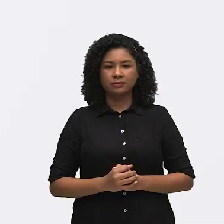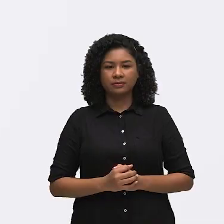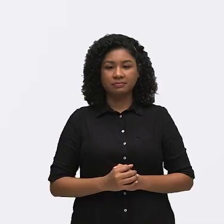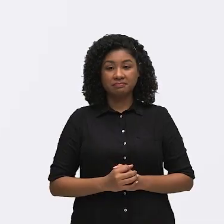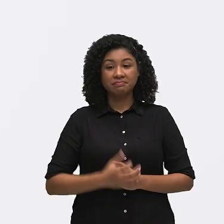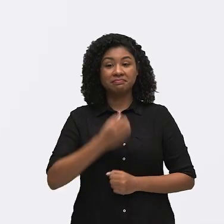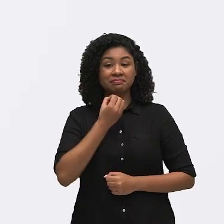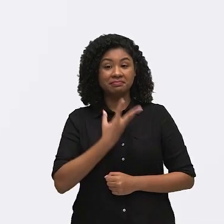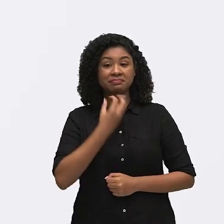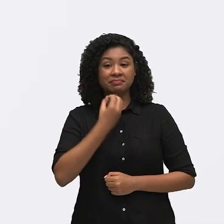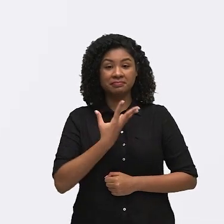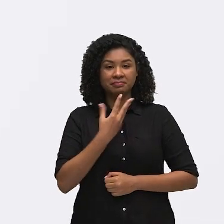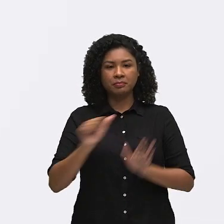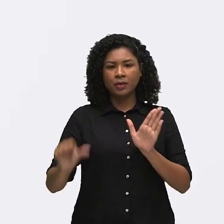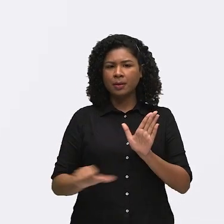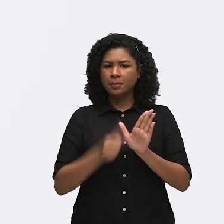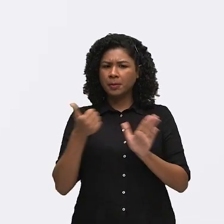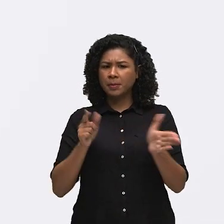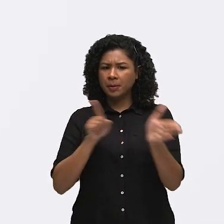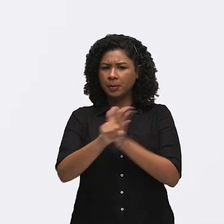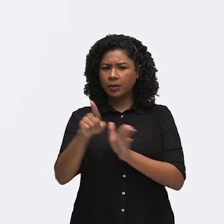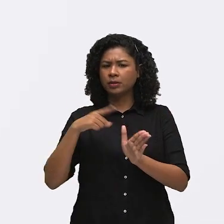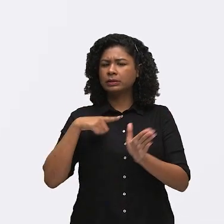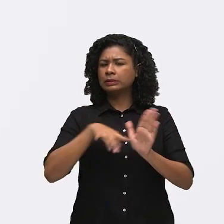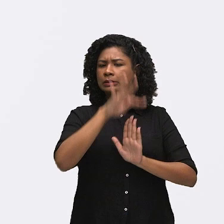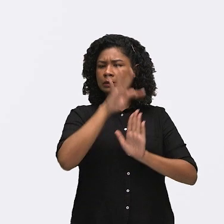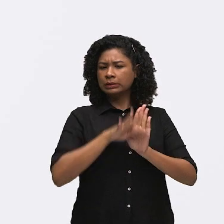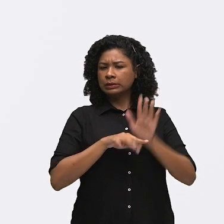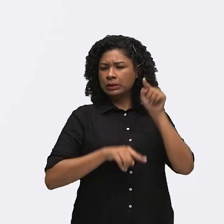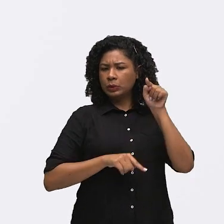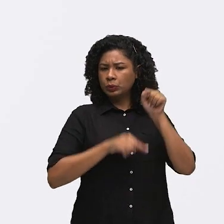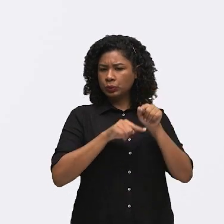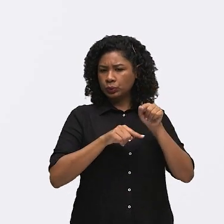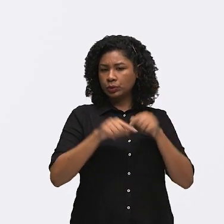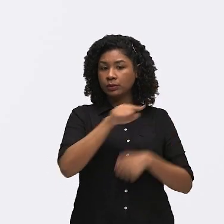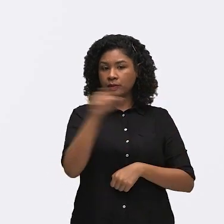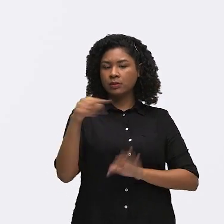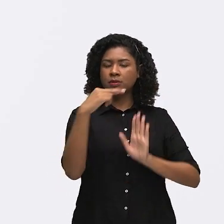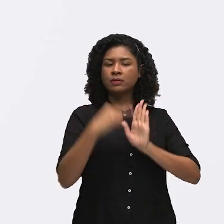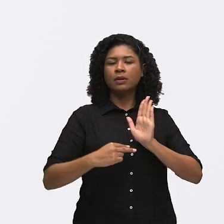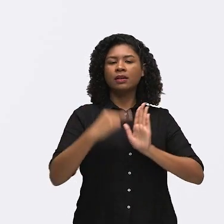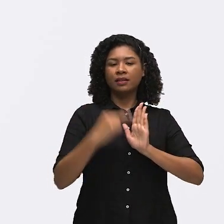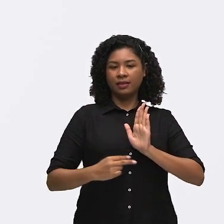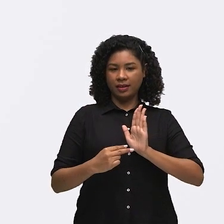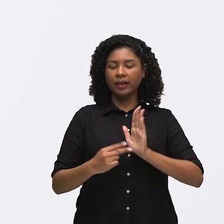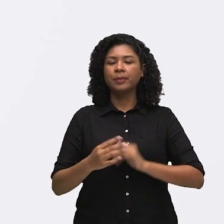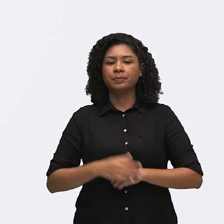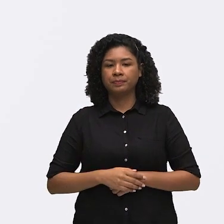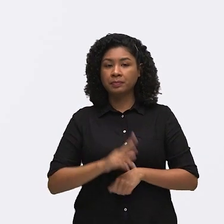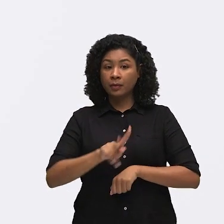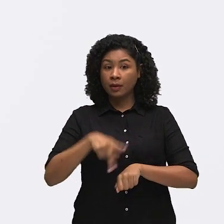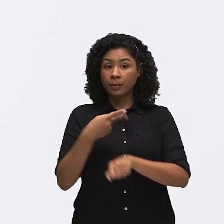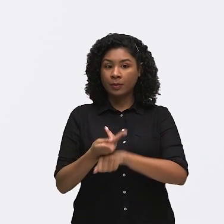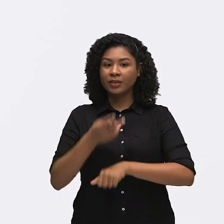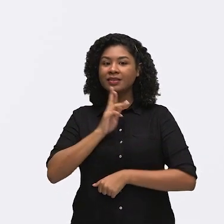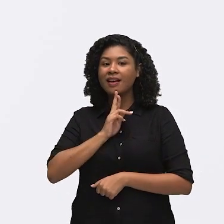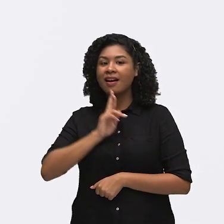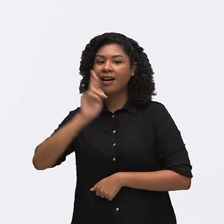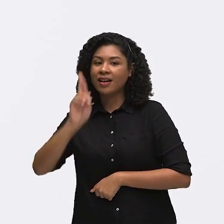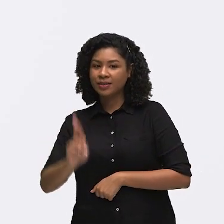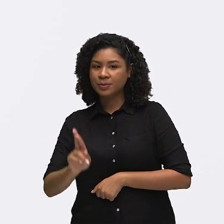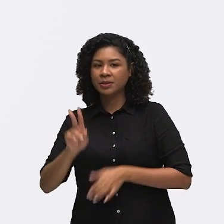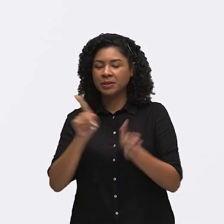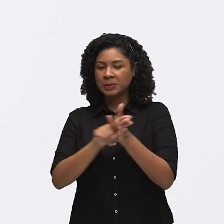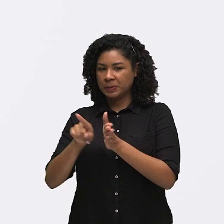Muito bem, então a primeira questão tem um breve texto que vocês irão ler e sobre ele responder aí a